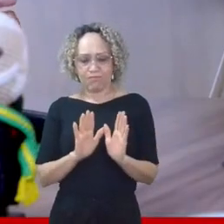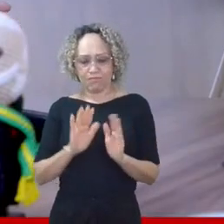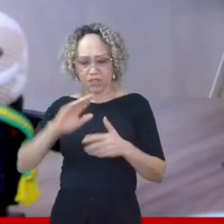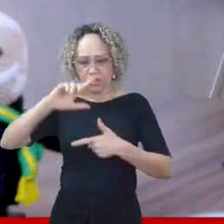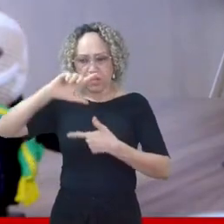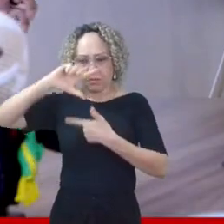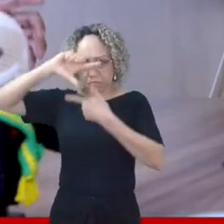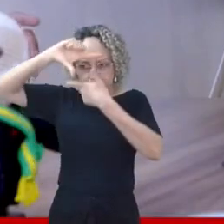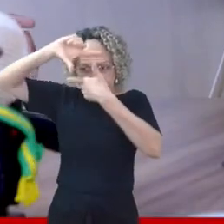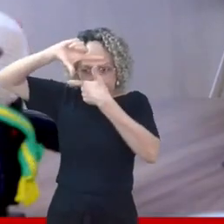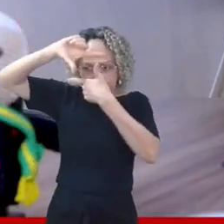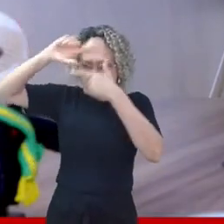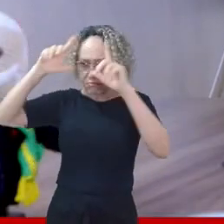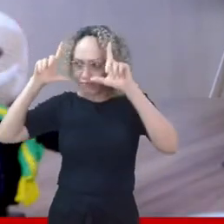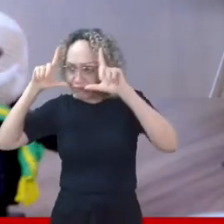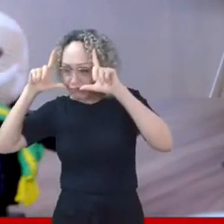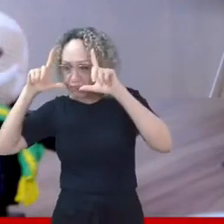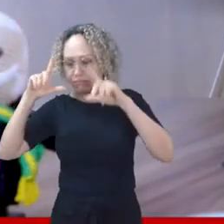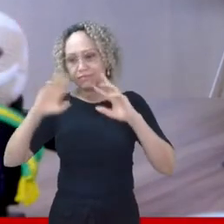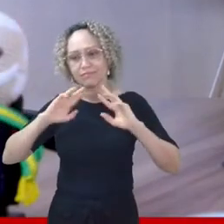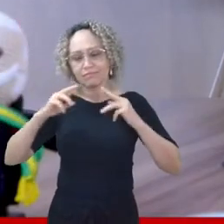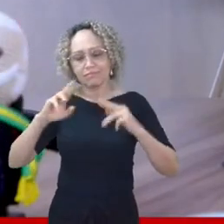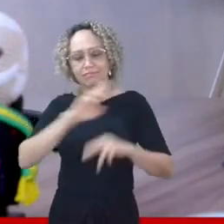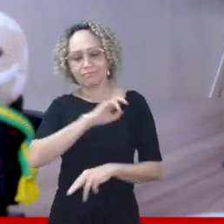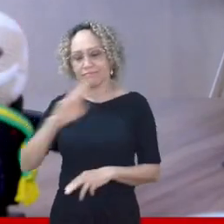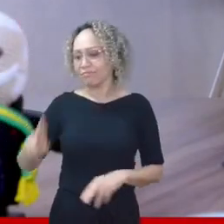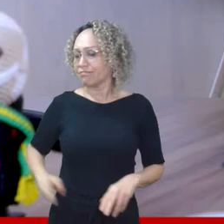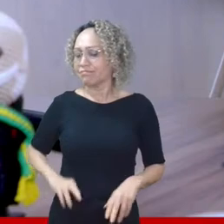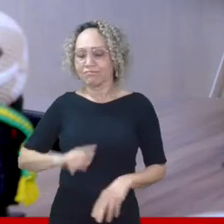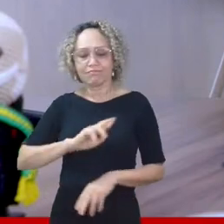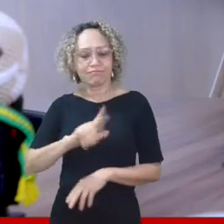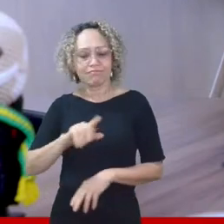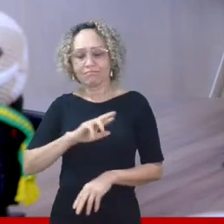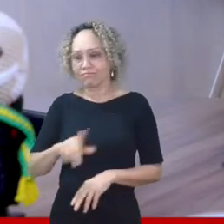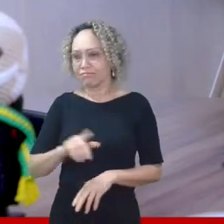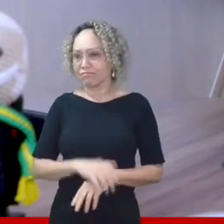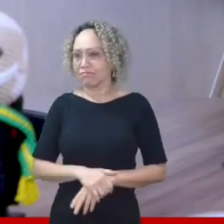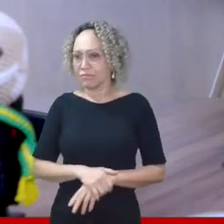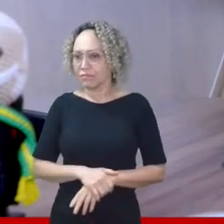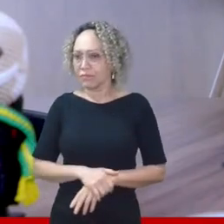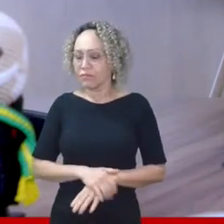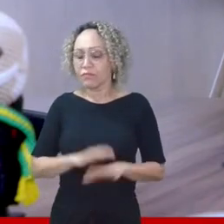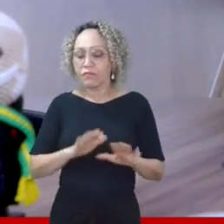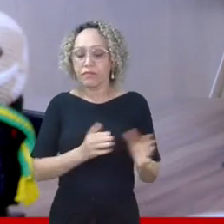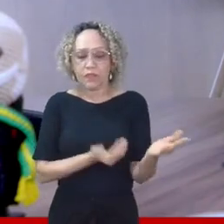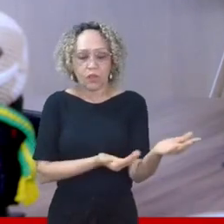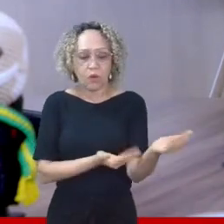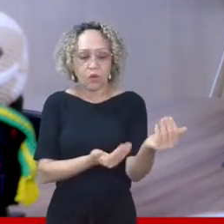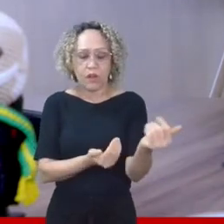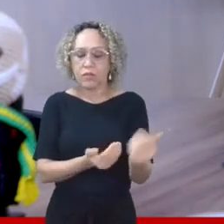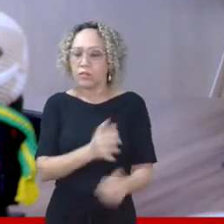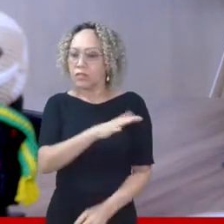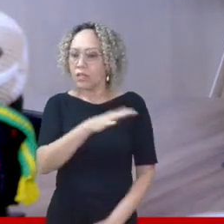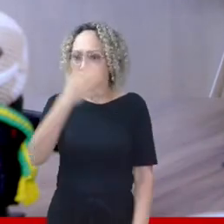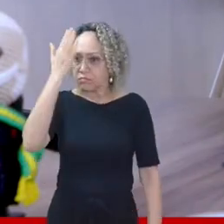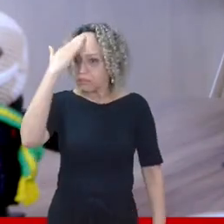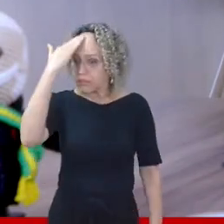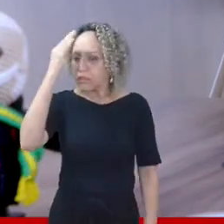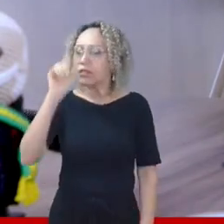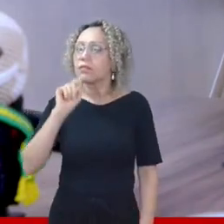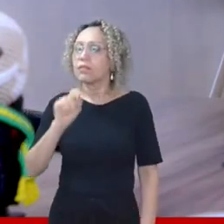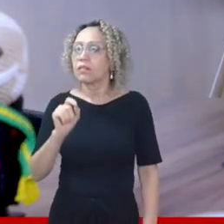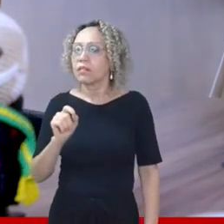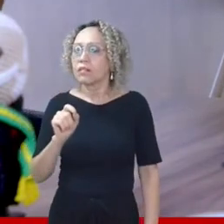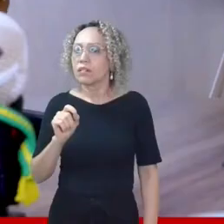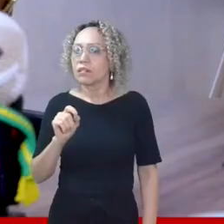4 paredes da instituição religiosa. É uma juventude que entendeu que